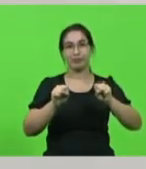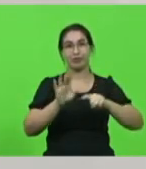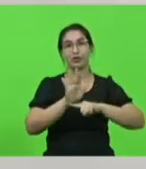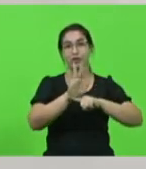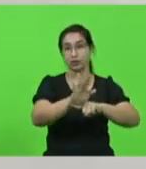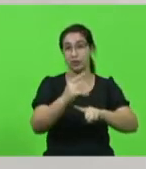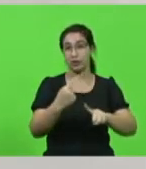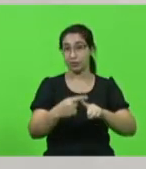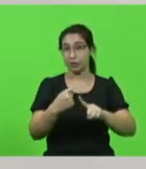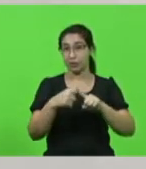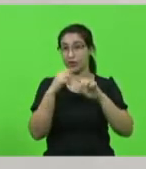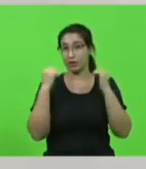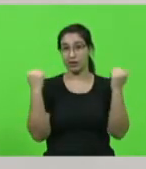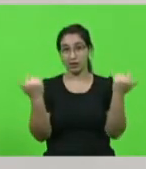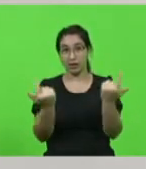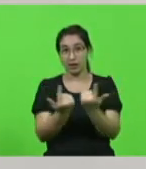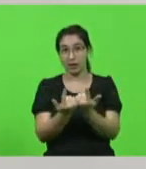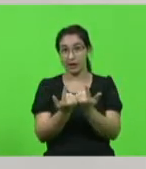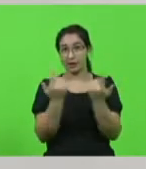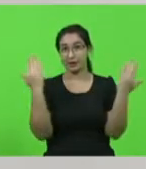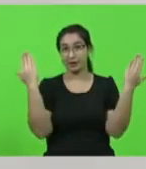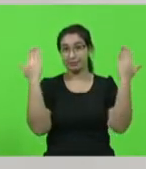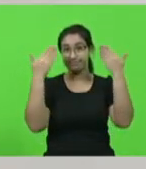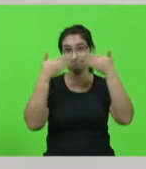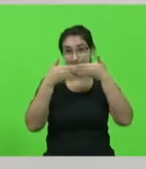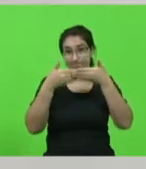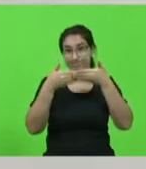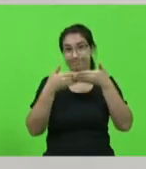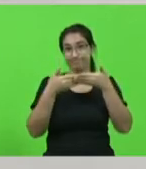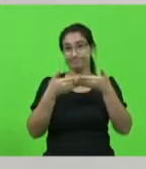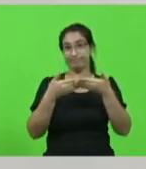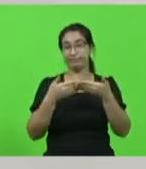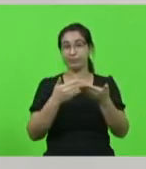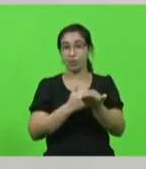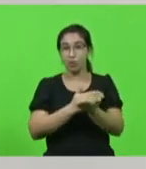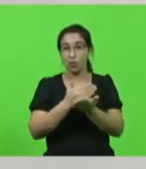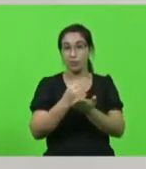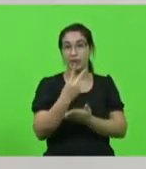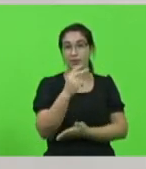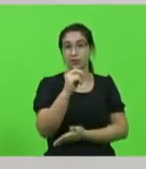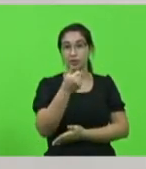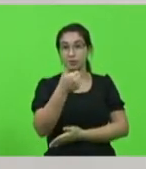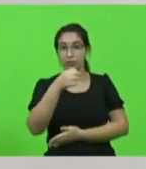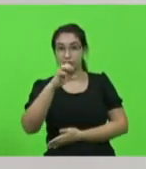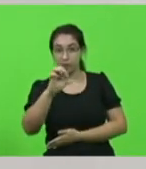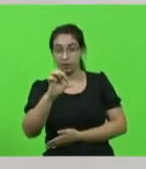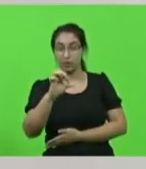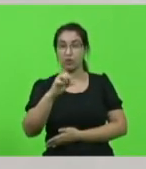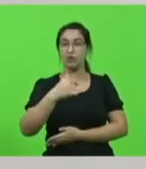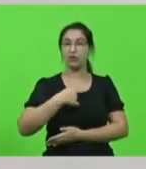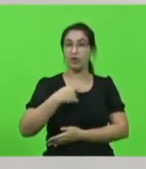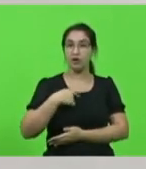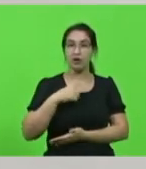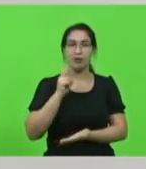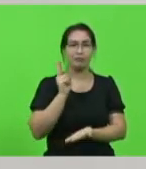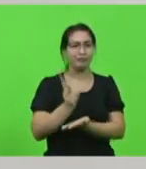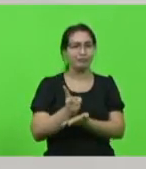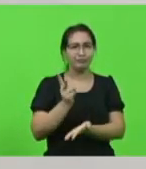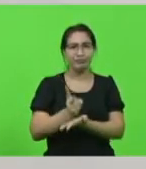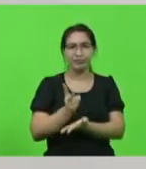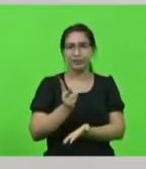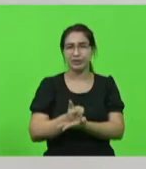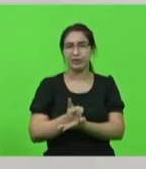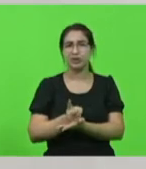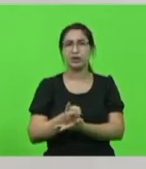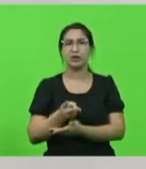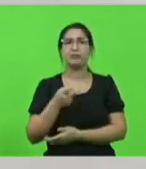LESC fechou os olhos. Desde 2019, estou aqui batendo nessa tecla, e tem tudo para um